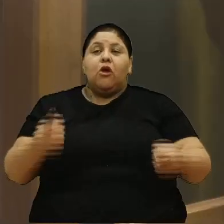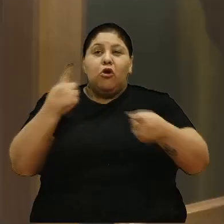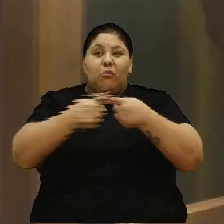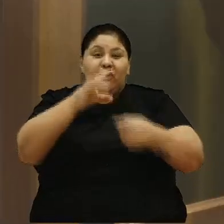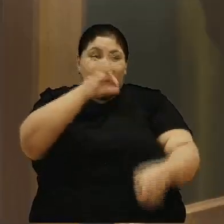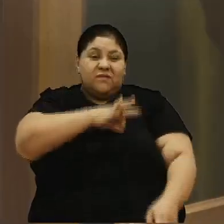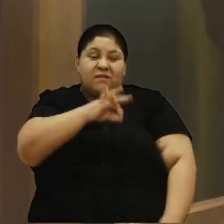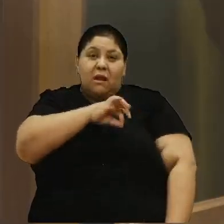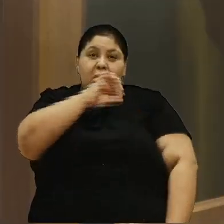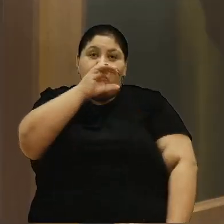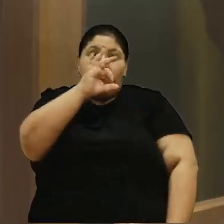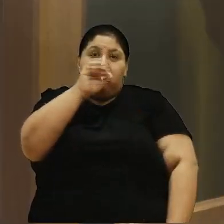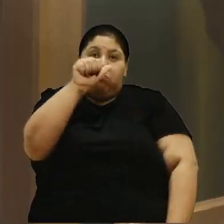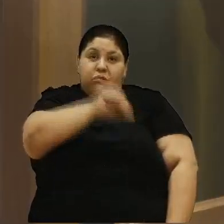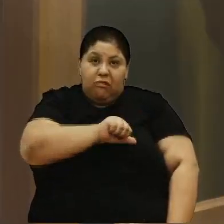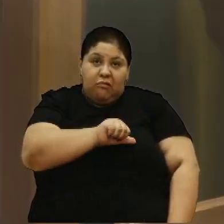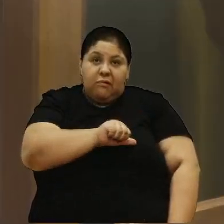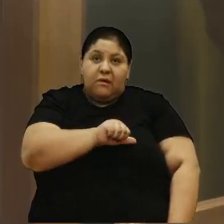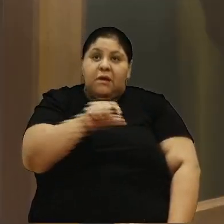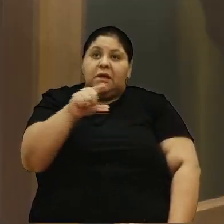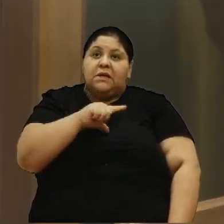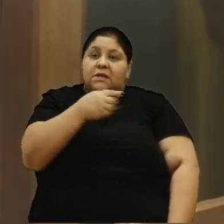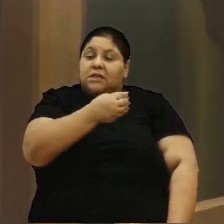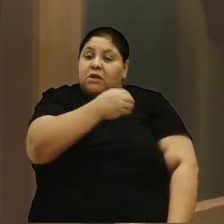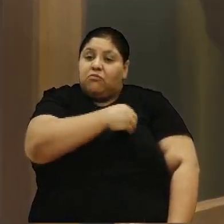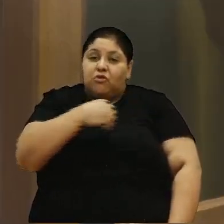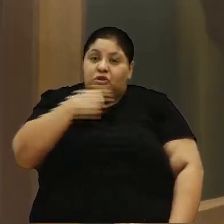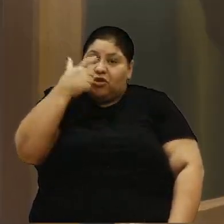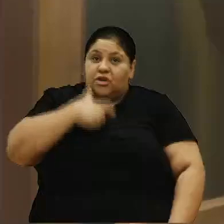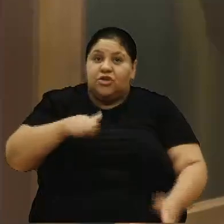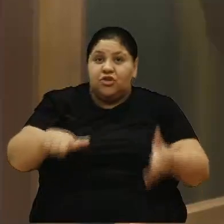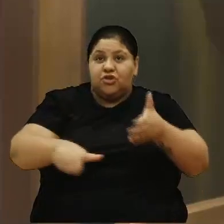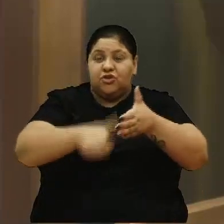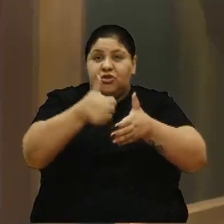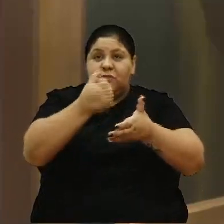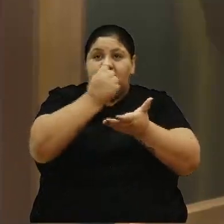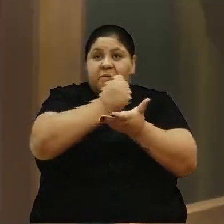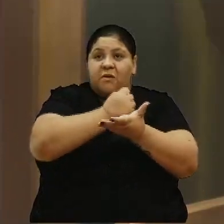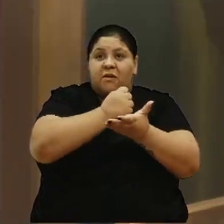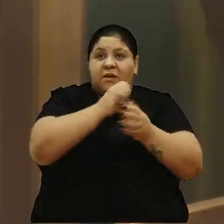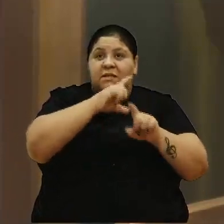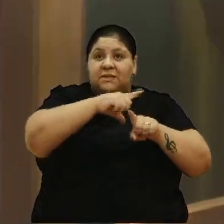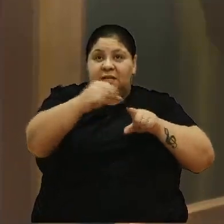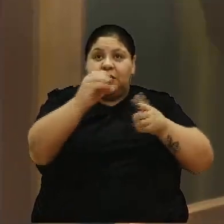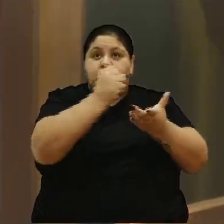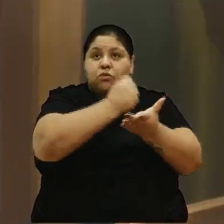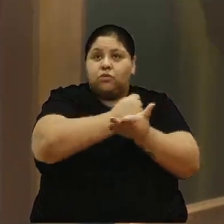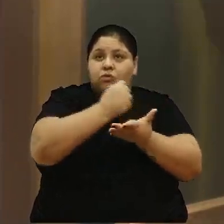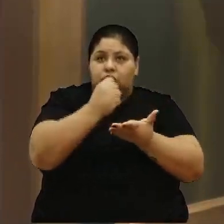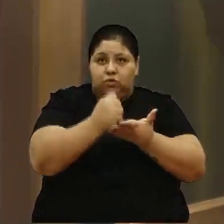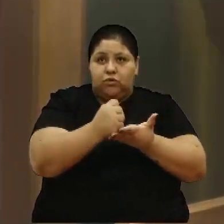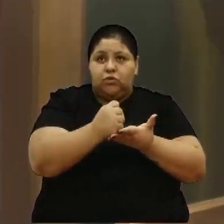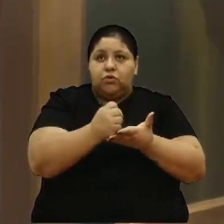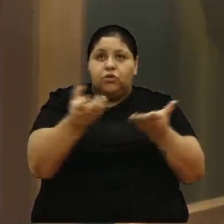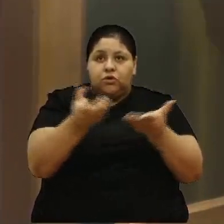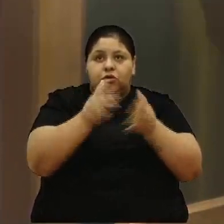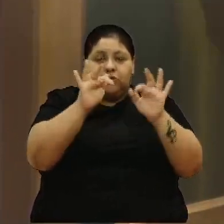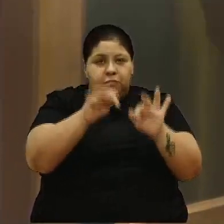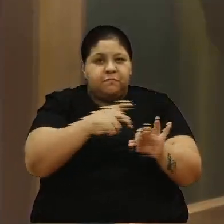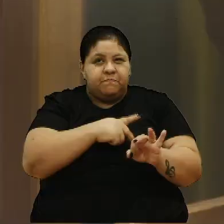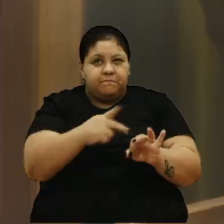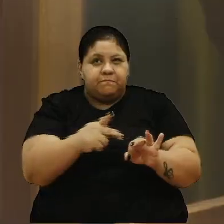defasado. Então, uma vez que está defasado, tem muito médico que prefere abrir mão do seu concurso... Para concluir, vereador. Já concluo,